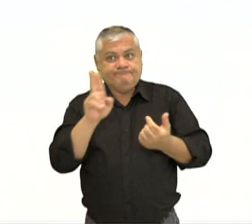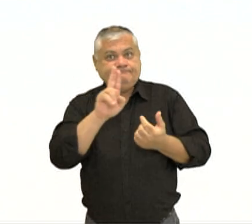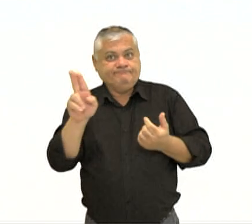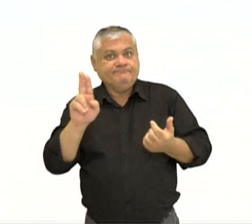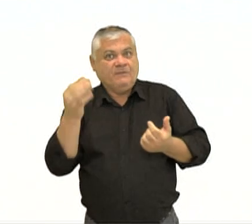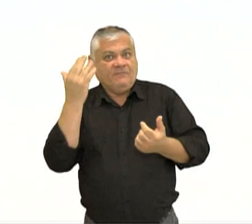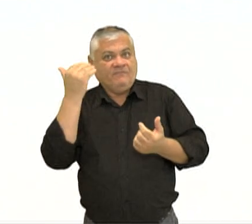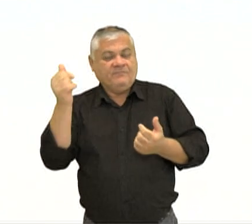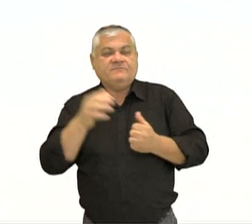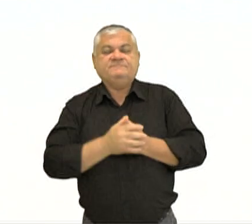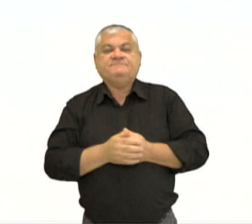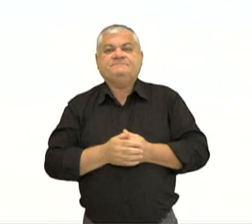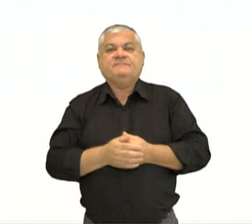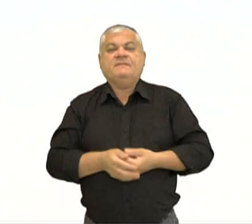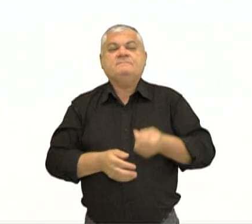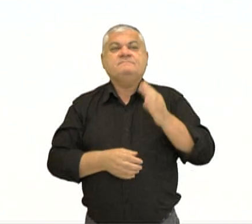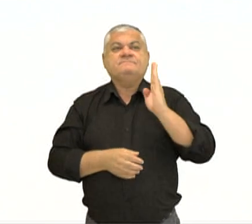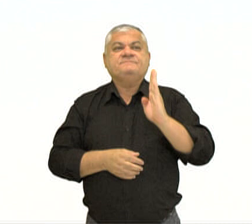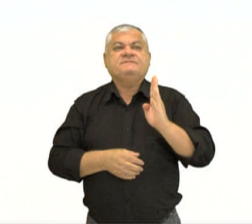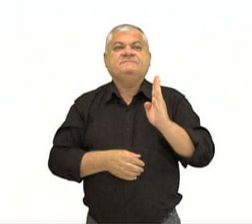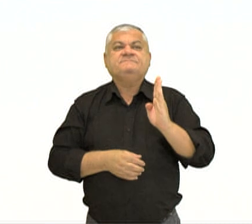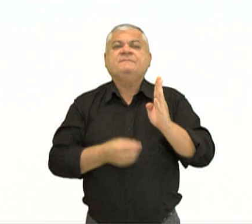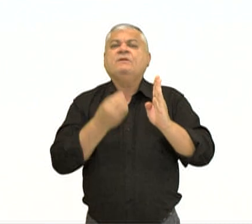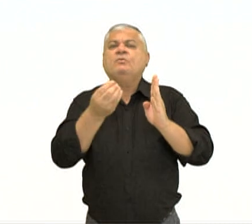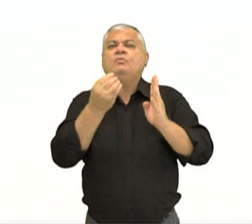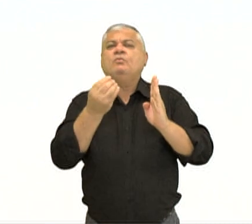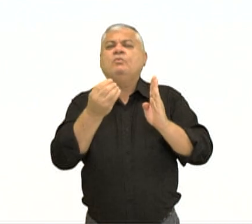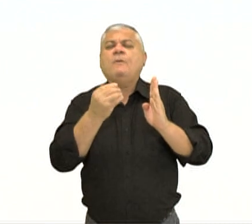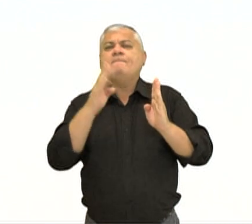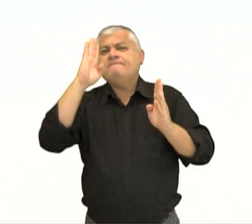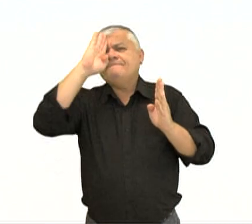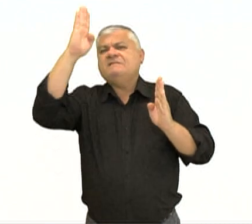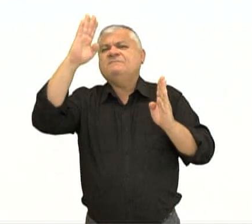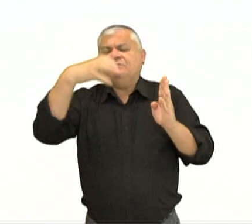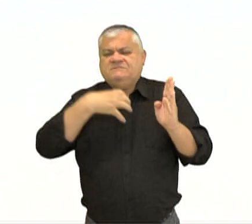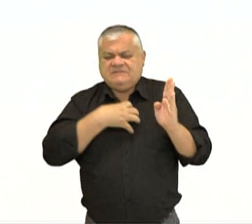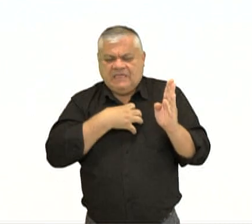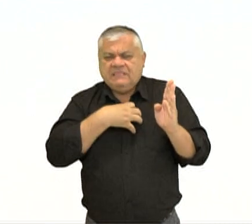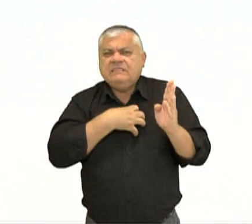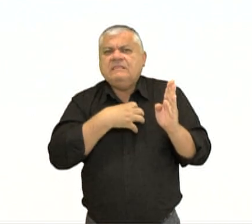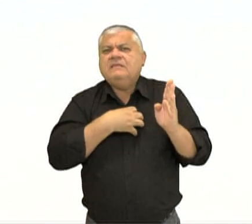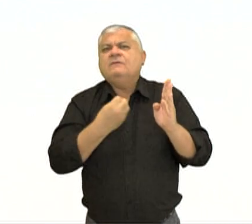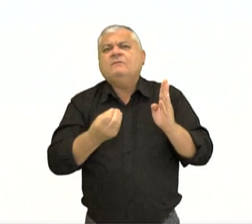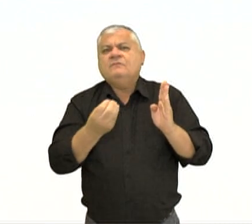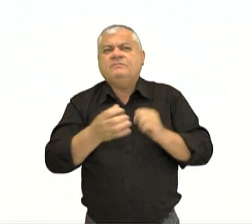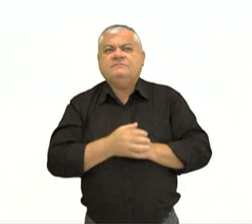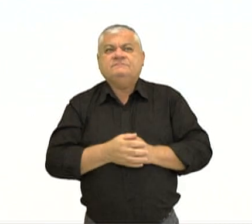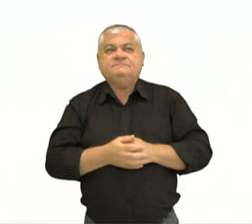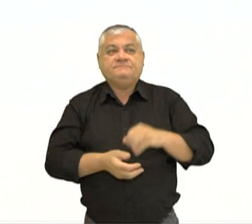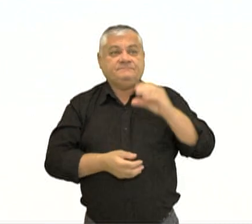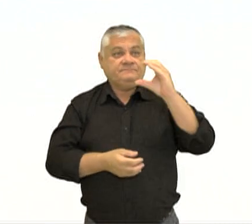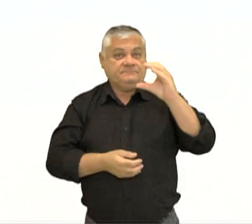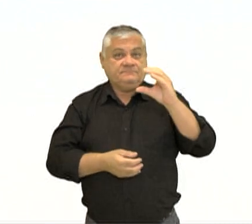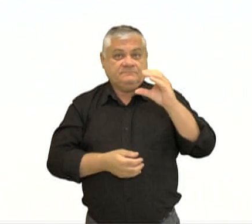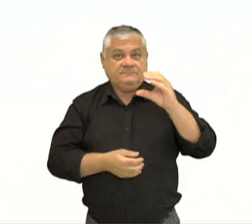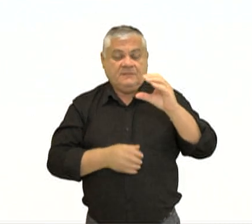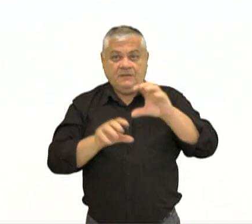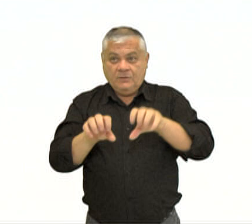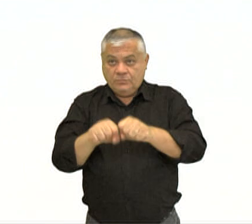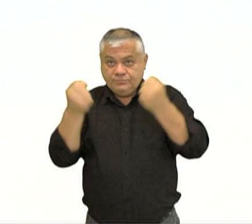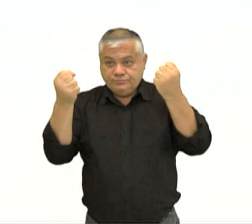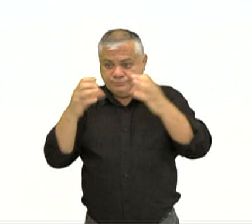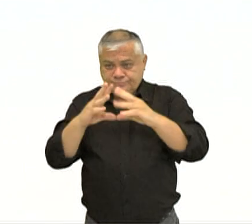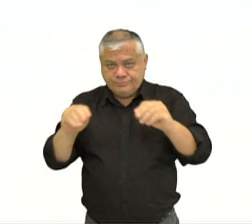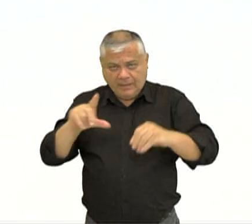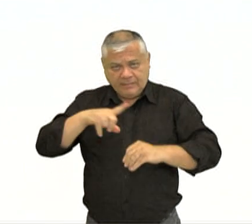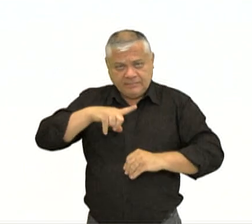popular mesmo. Na letra B, quais são os principais sintomas dessa doença? Na letra C, ela tem